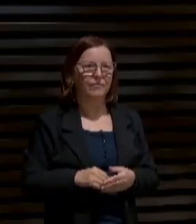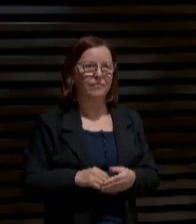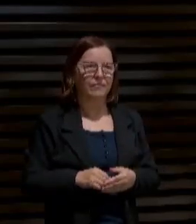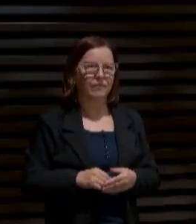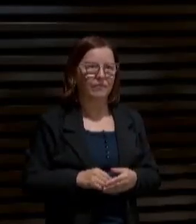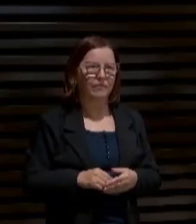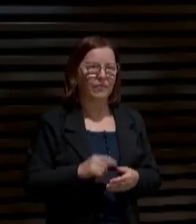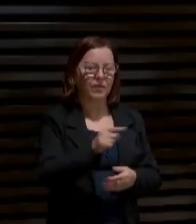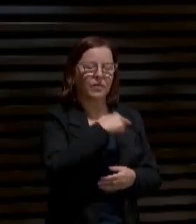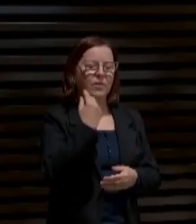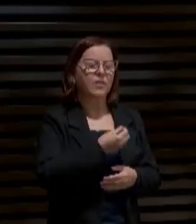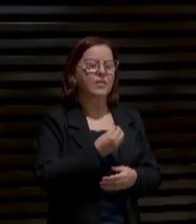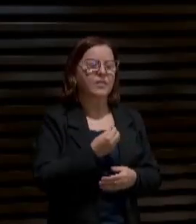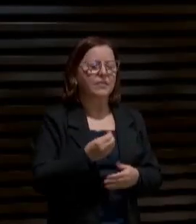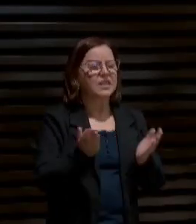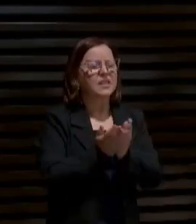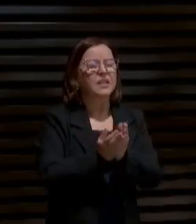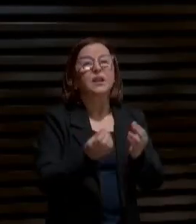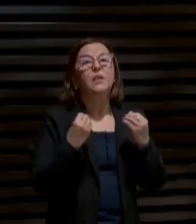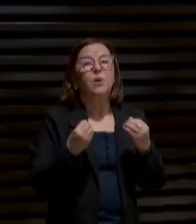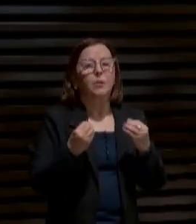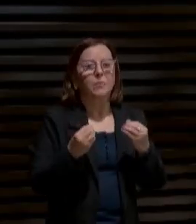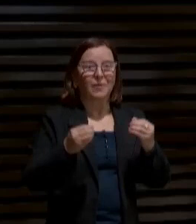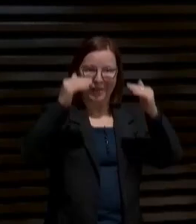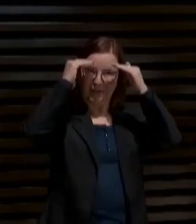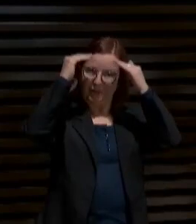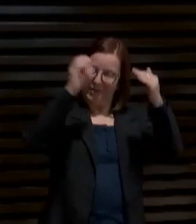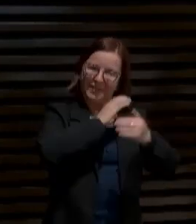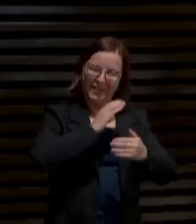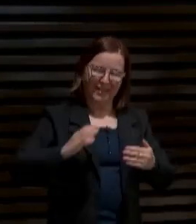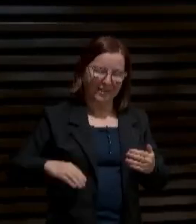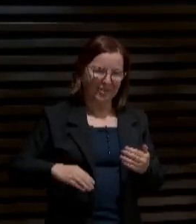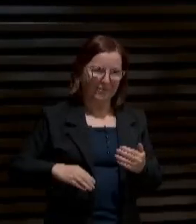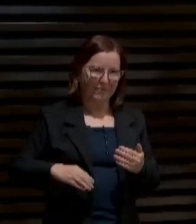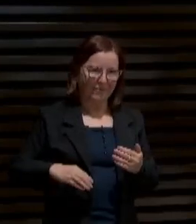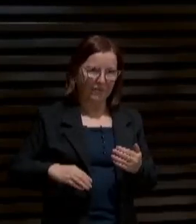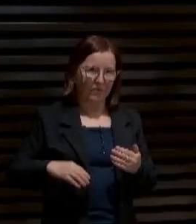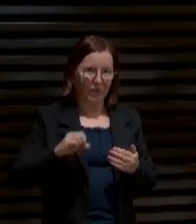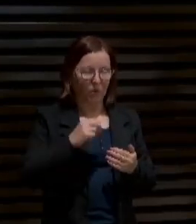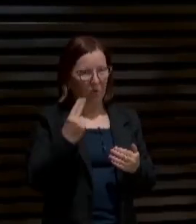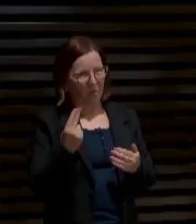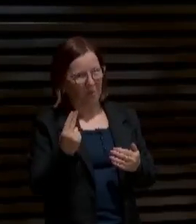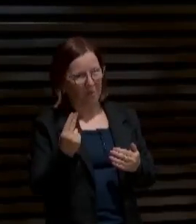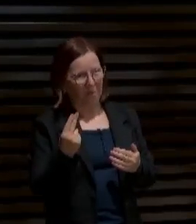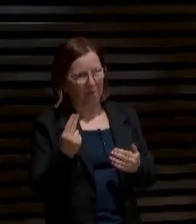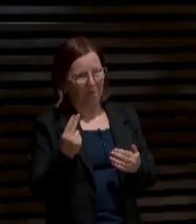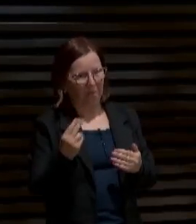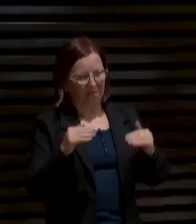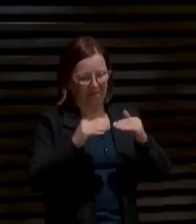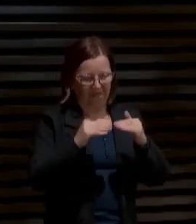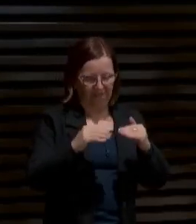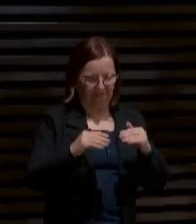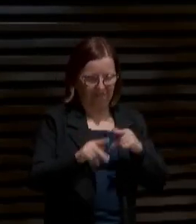vivendo a vida cristã e em obediência crista a Cristo ou em conformidade com